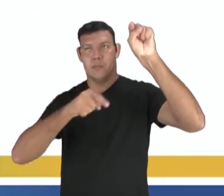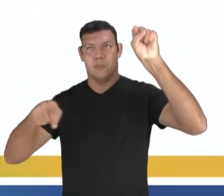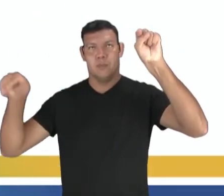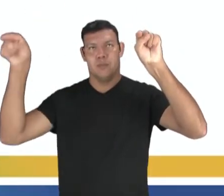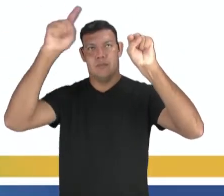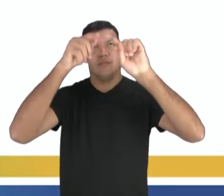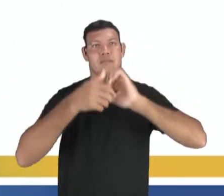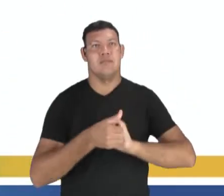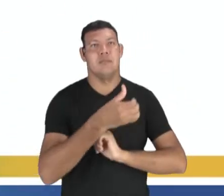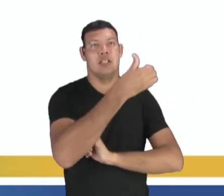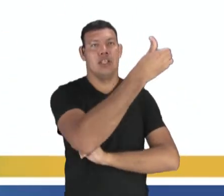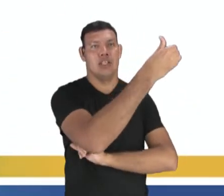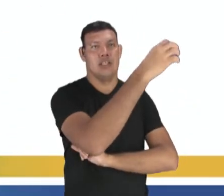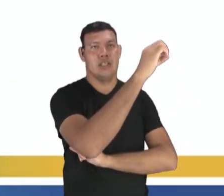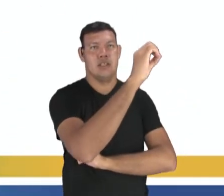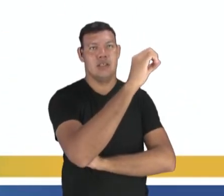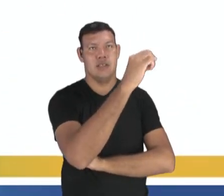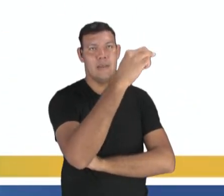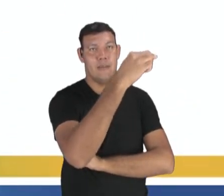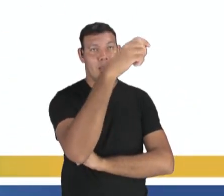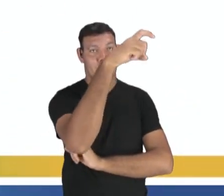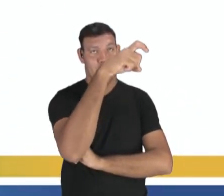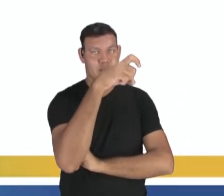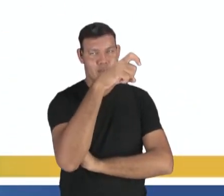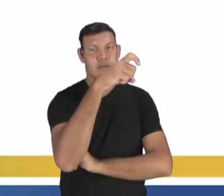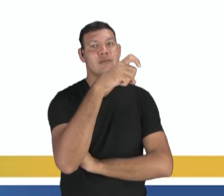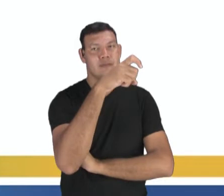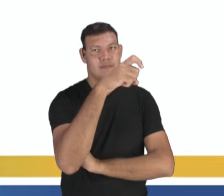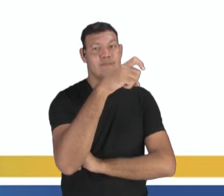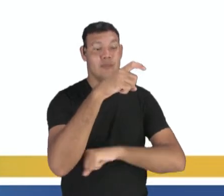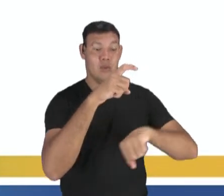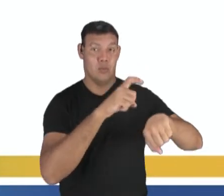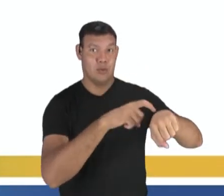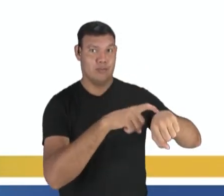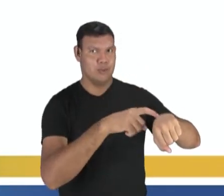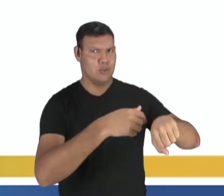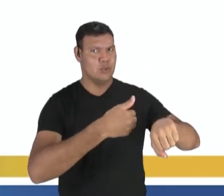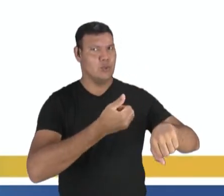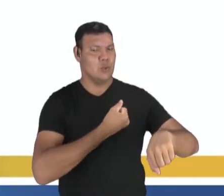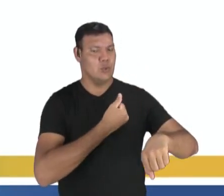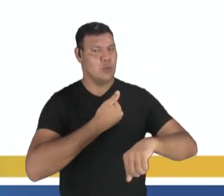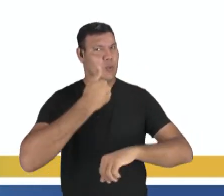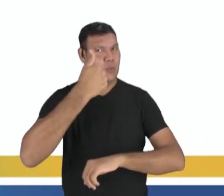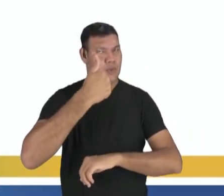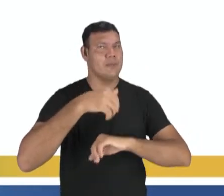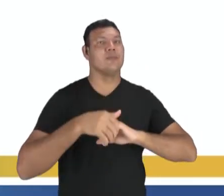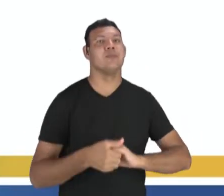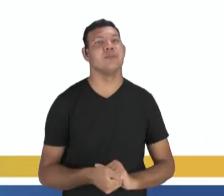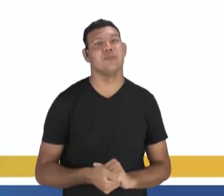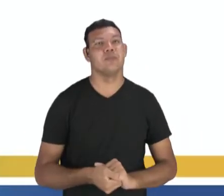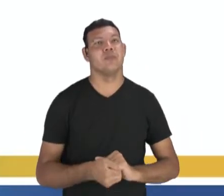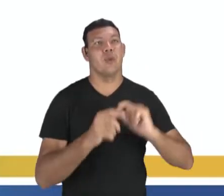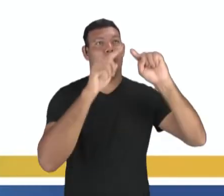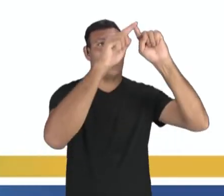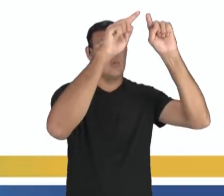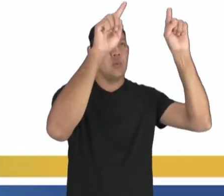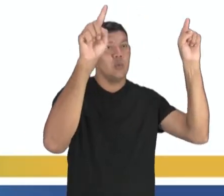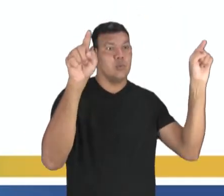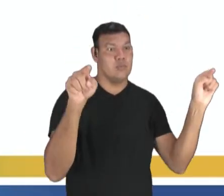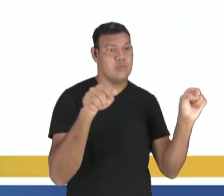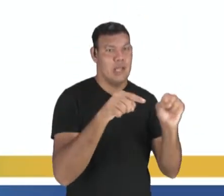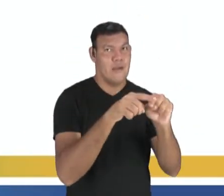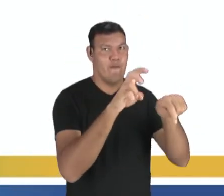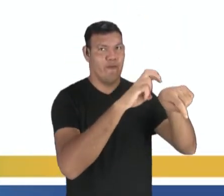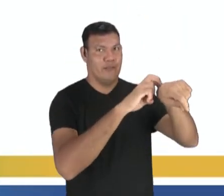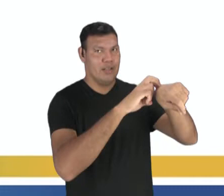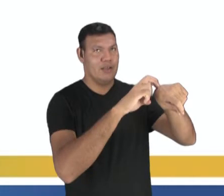600 - x tá no primeiro momento nós temos aí o Primeiro Momento nós vamos diagrama